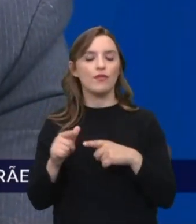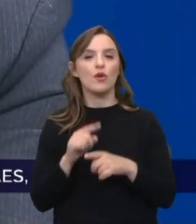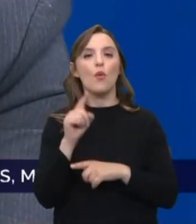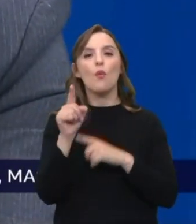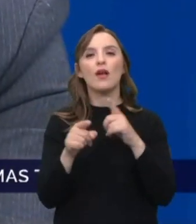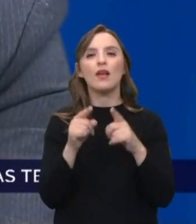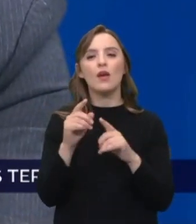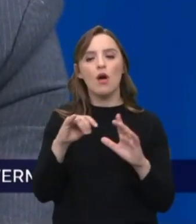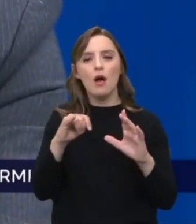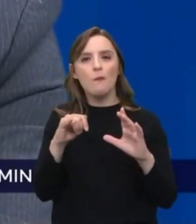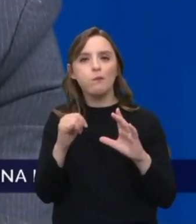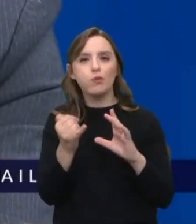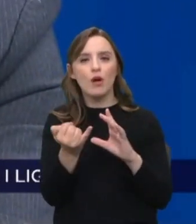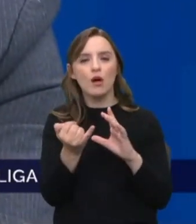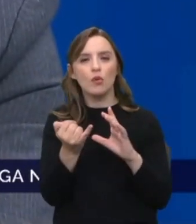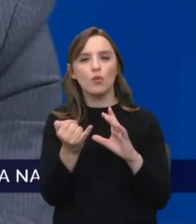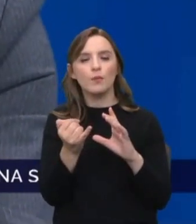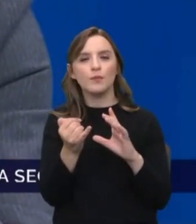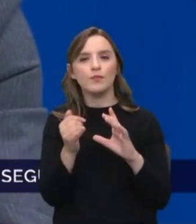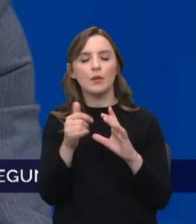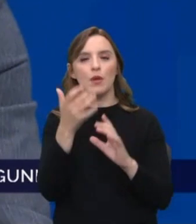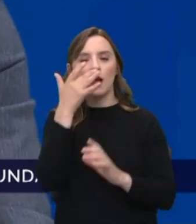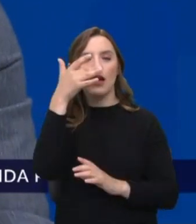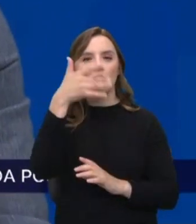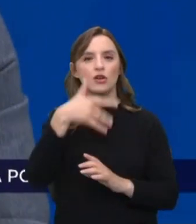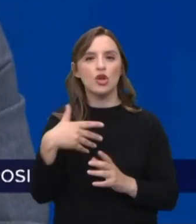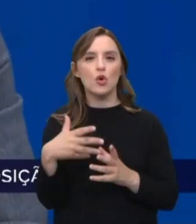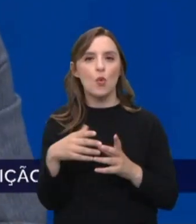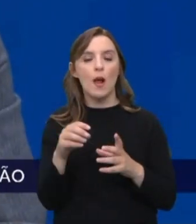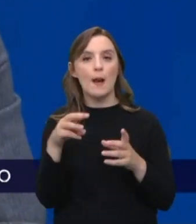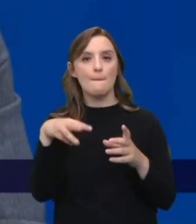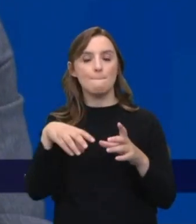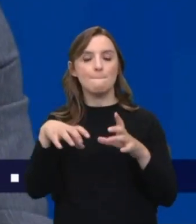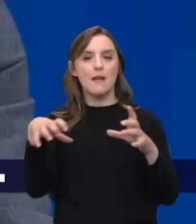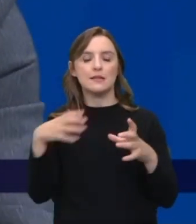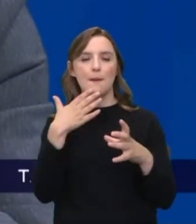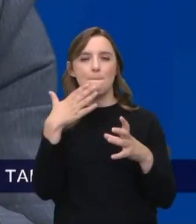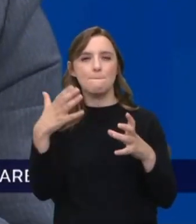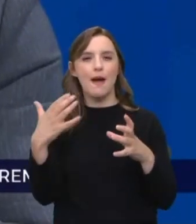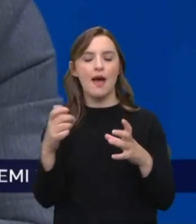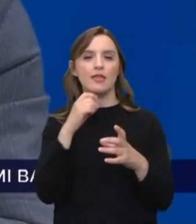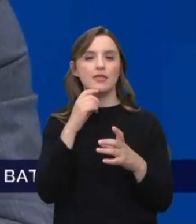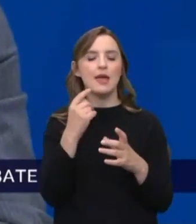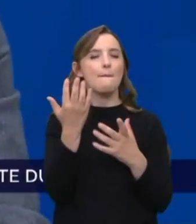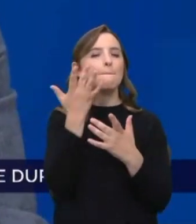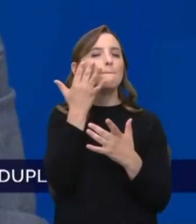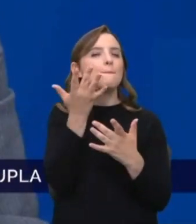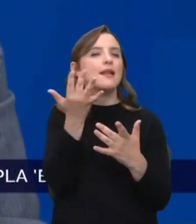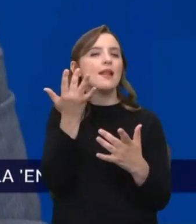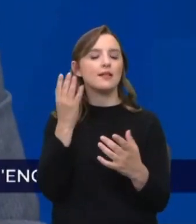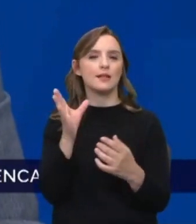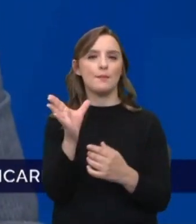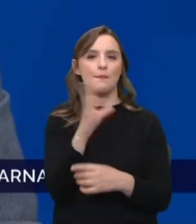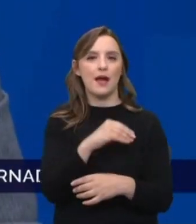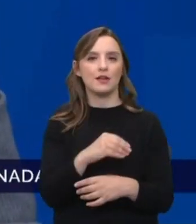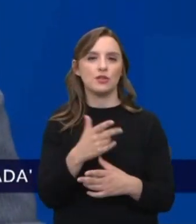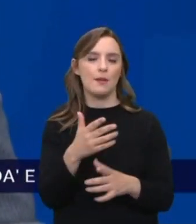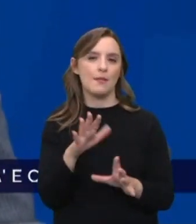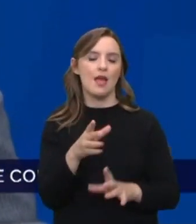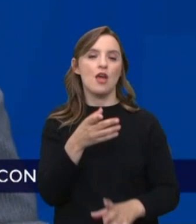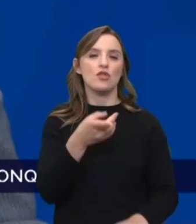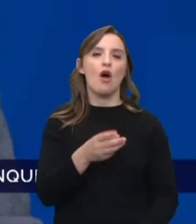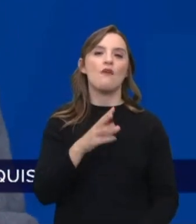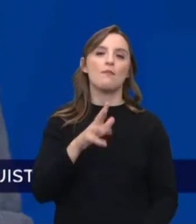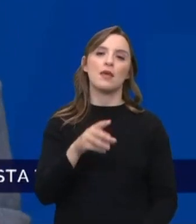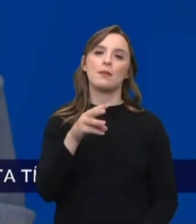negro supermaciço no coração de uma galáxia mais brilhante que nós conhecemos, relativamente próximo, é uma maneira de dizer, 9 mil milhões de